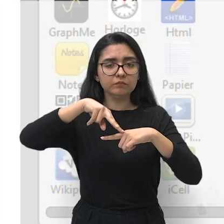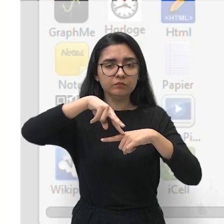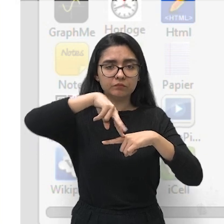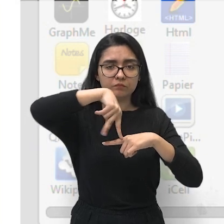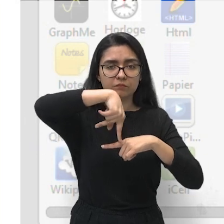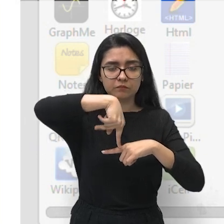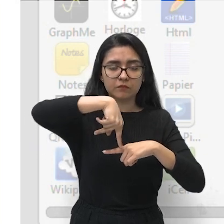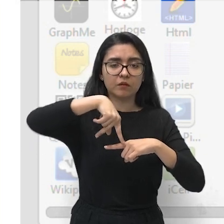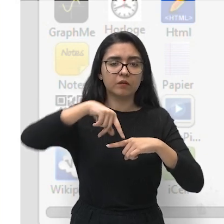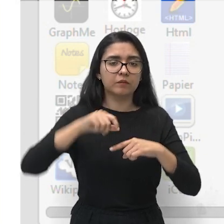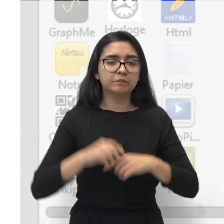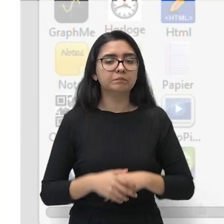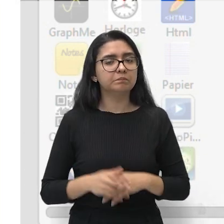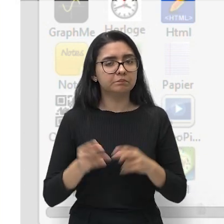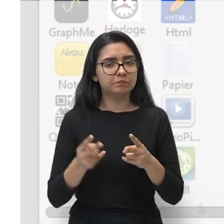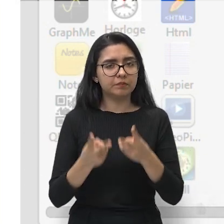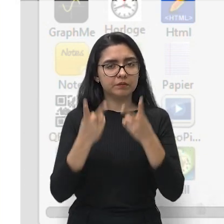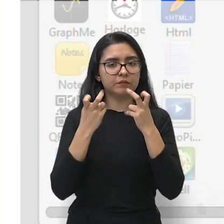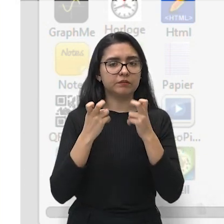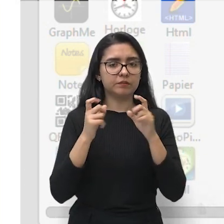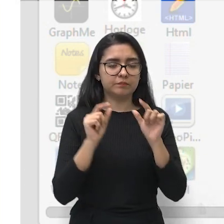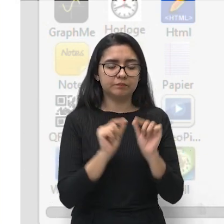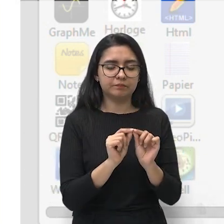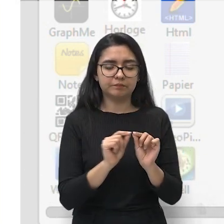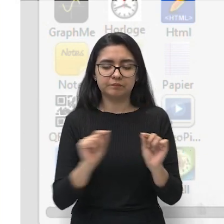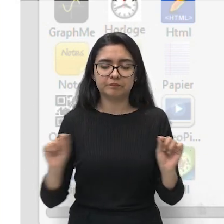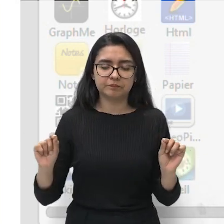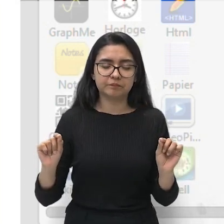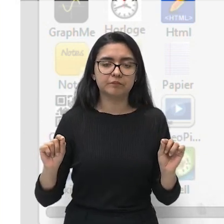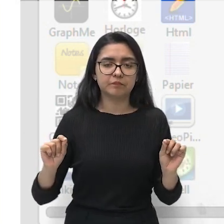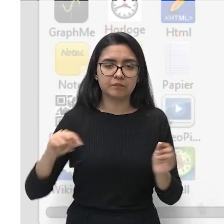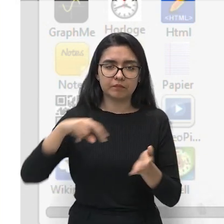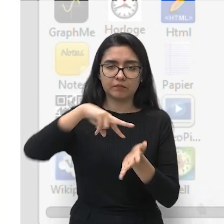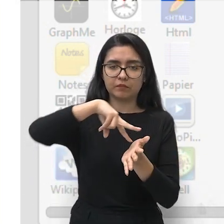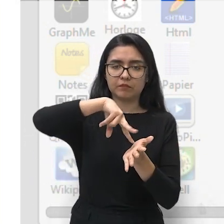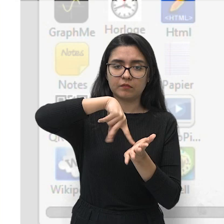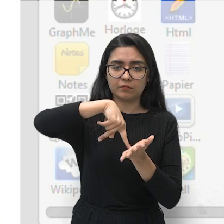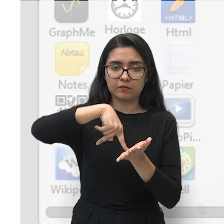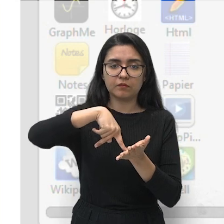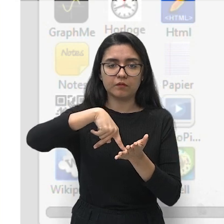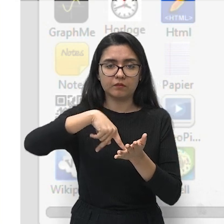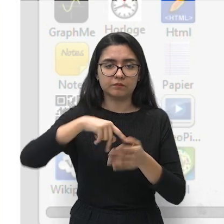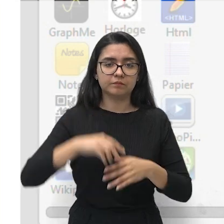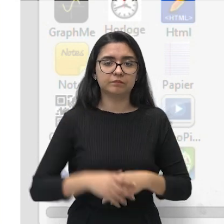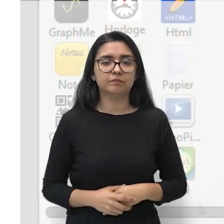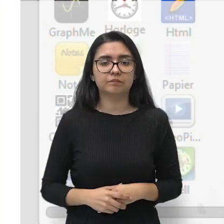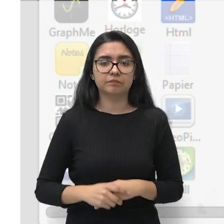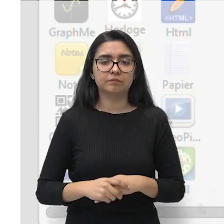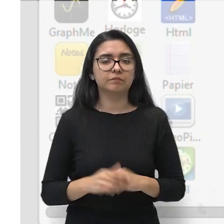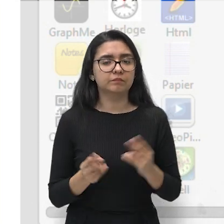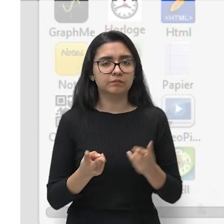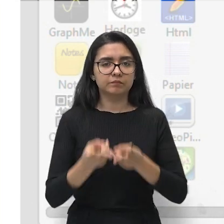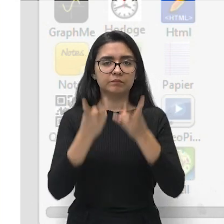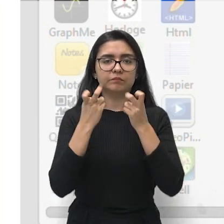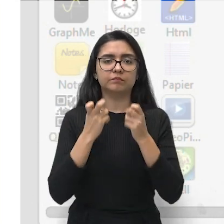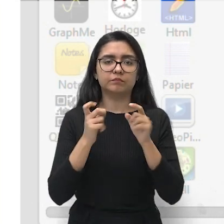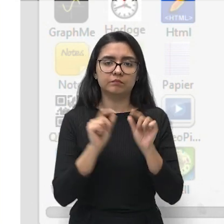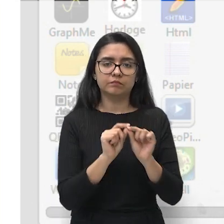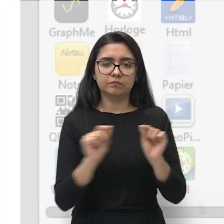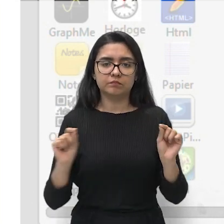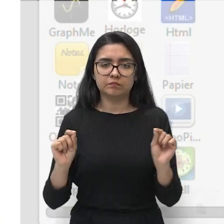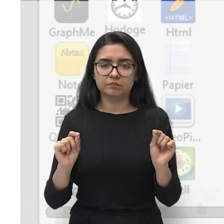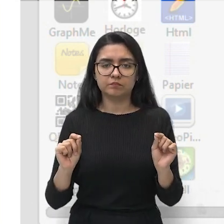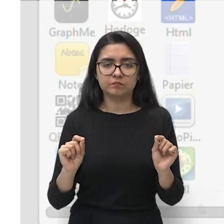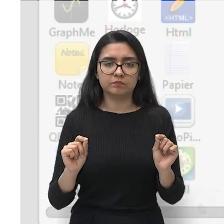do nosso segmento. Ó, a gente está vendo aqui, ó, que ele está com uma abertura que passa da metade do segmento. Ó. Ele não pode ser menor